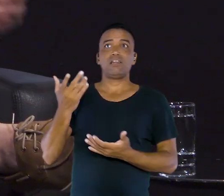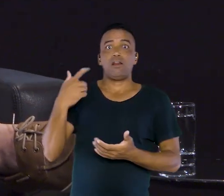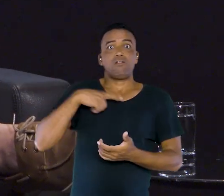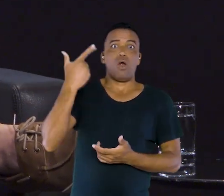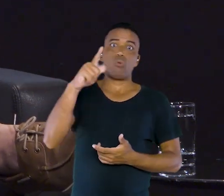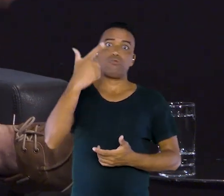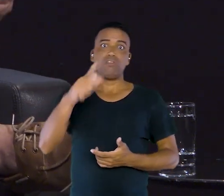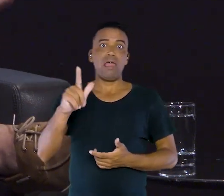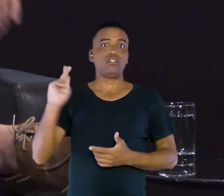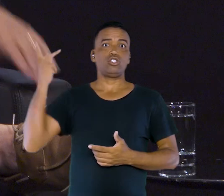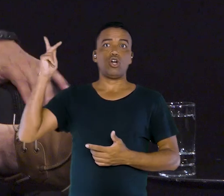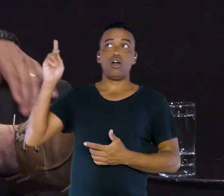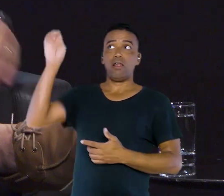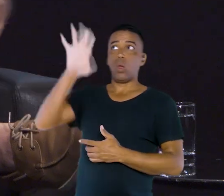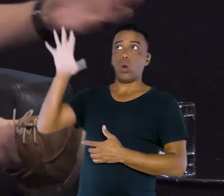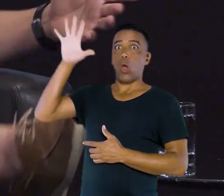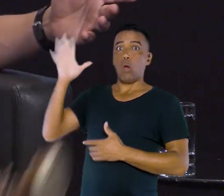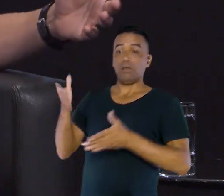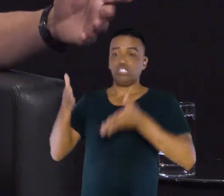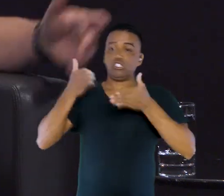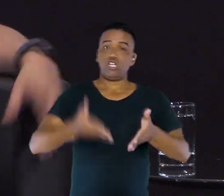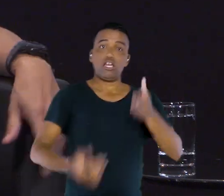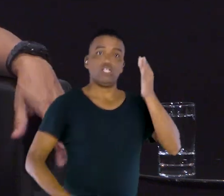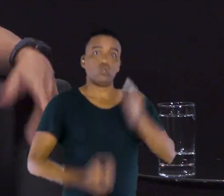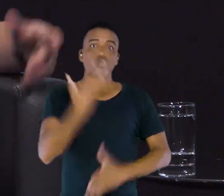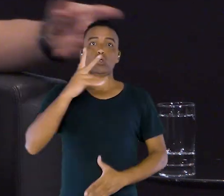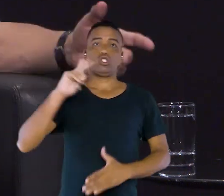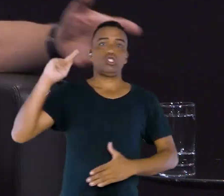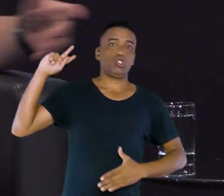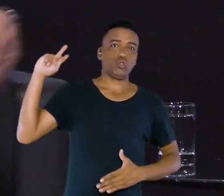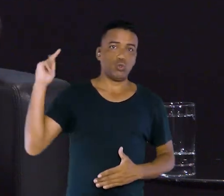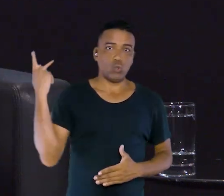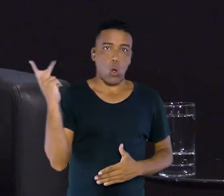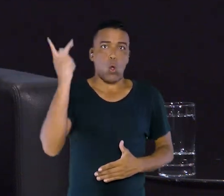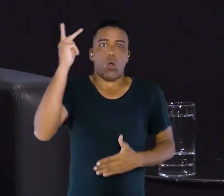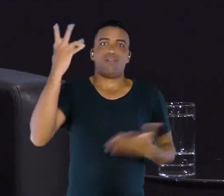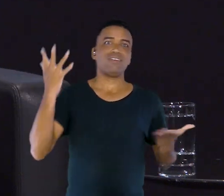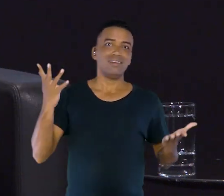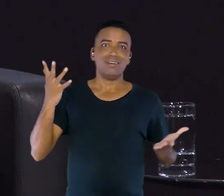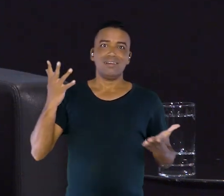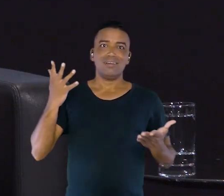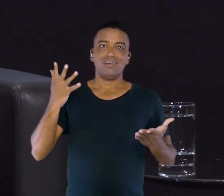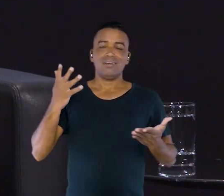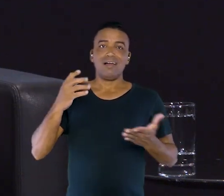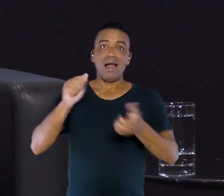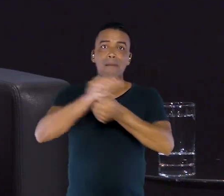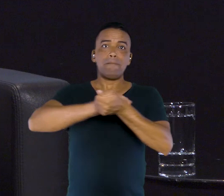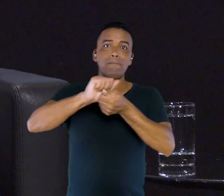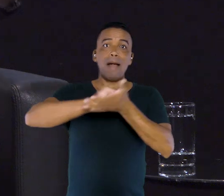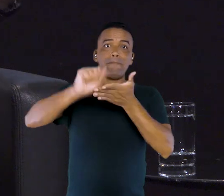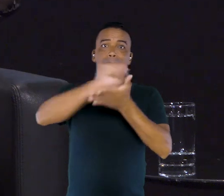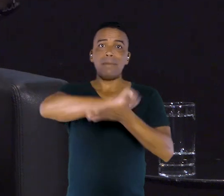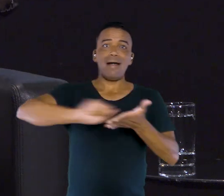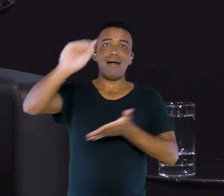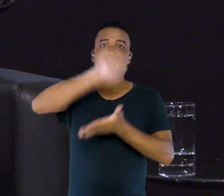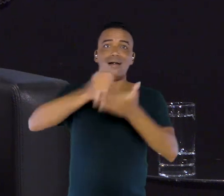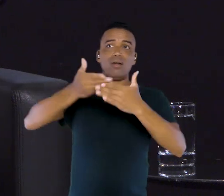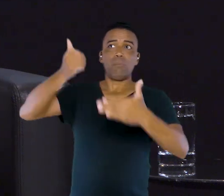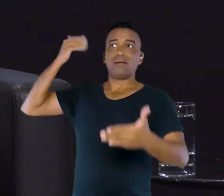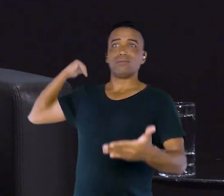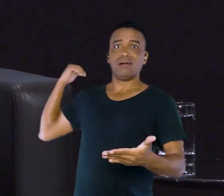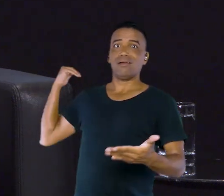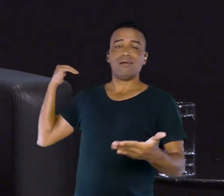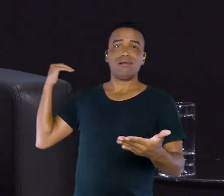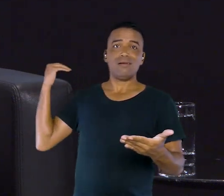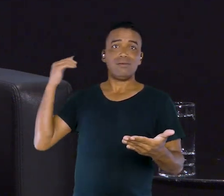história, e de repente os europeus chegam e inauguram até a história, né? Os caras trouxeram tudo para cá, inclusive a história também, né? E se a gente olhar para o que a arqueologia mostra